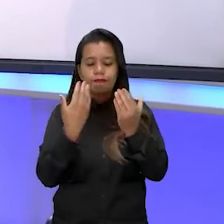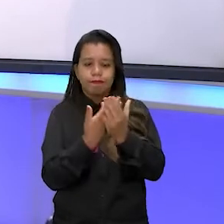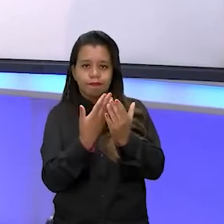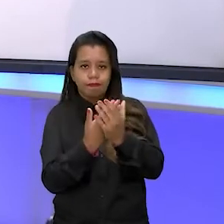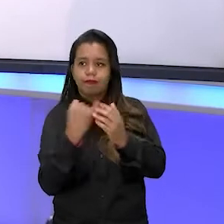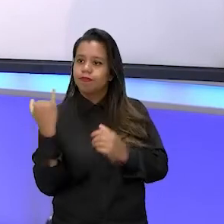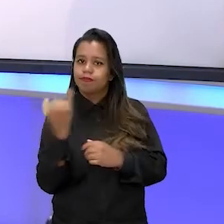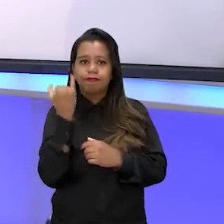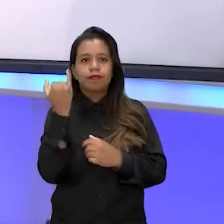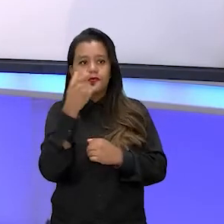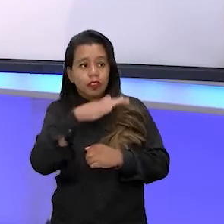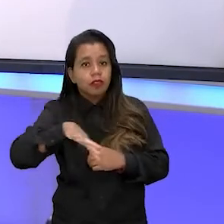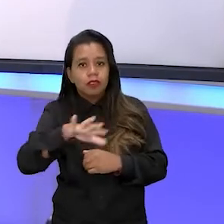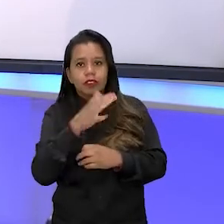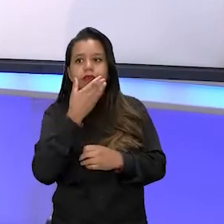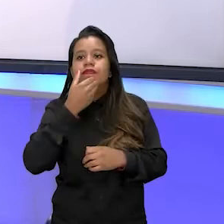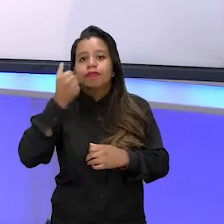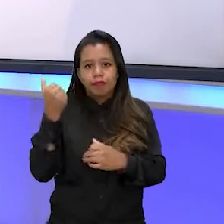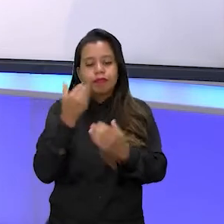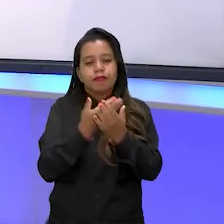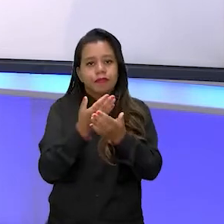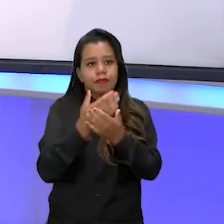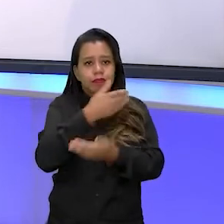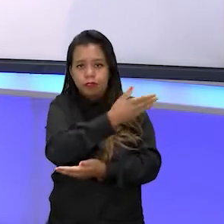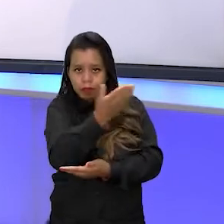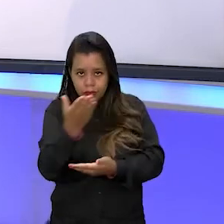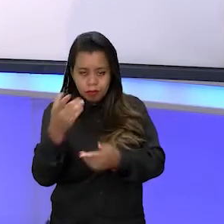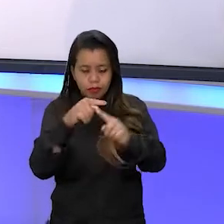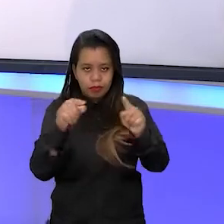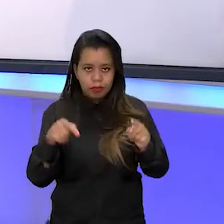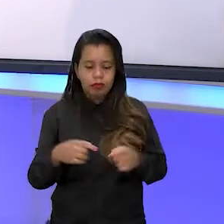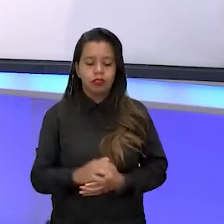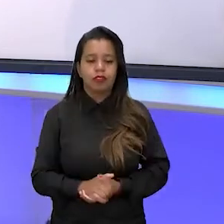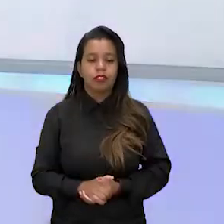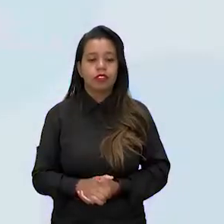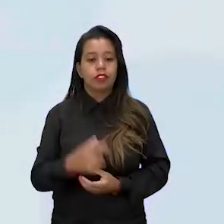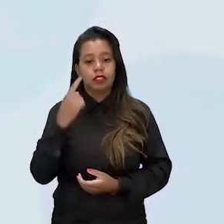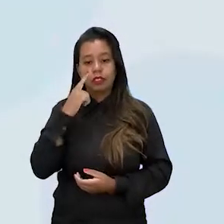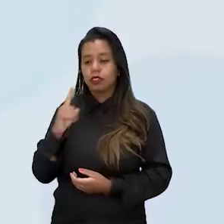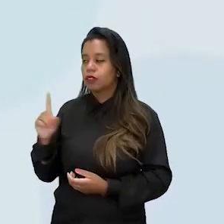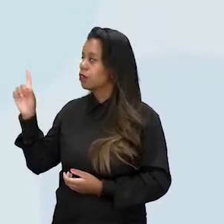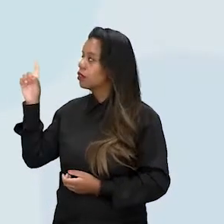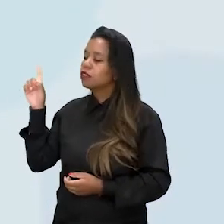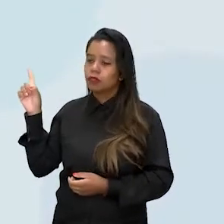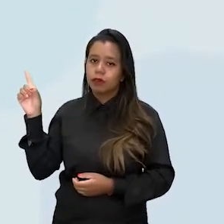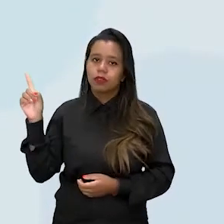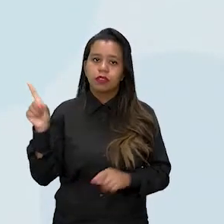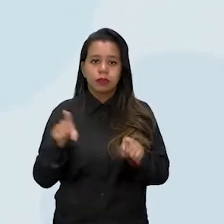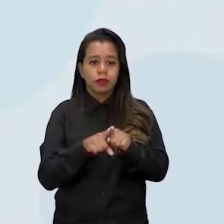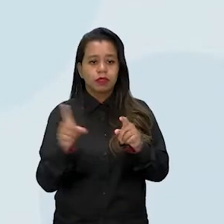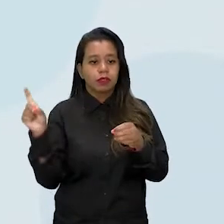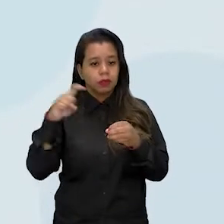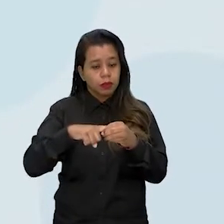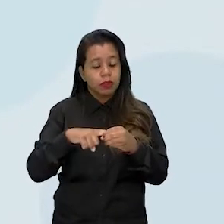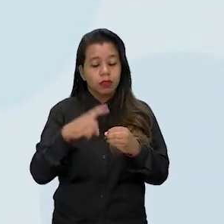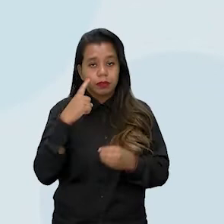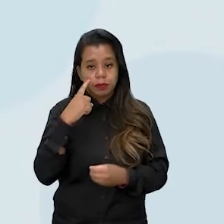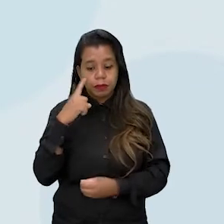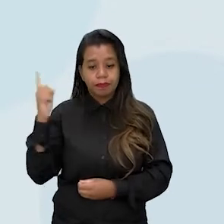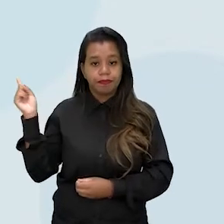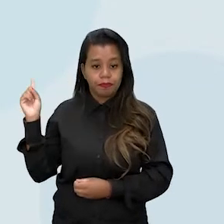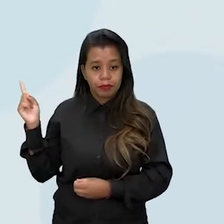opinião aqui para ver se a gente melhora a aula para vocês. Beleza? Voltando aí na tela, nós vamos falar um pouquinho sobre, deixa eu ver se eu voltei